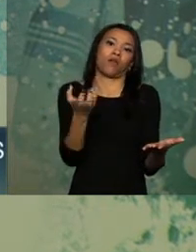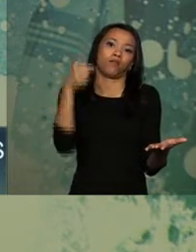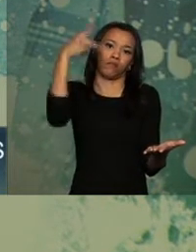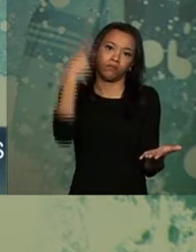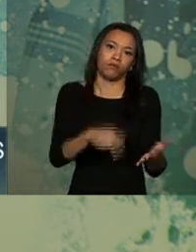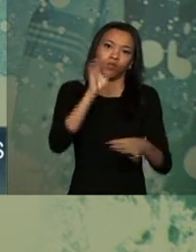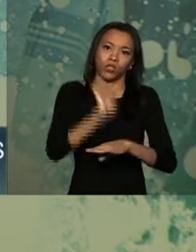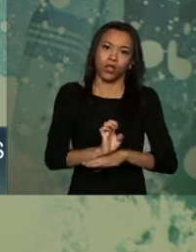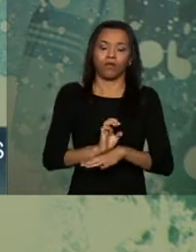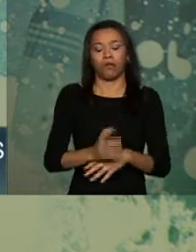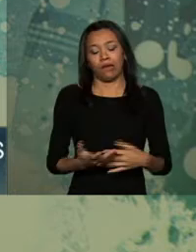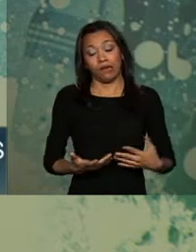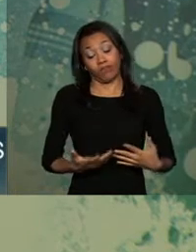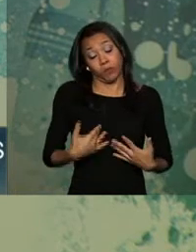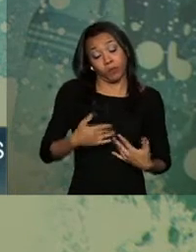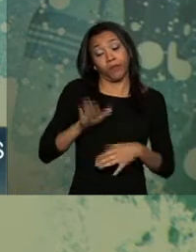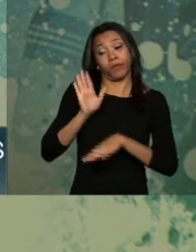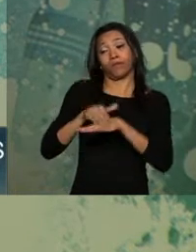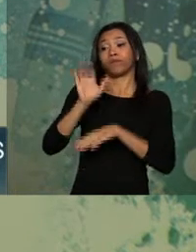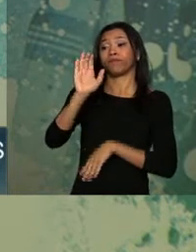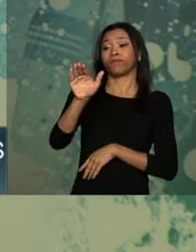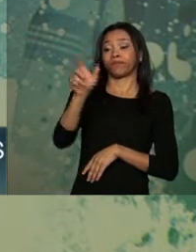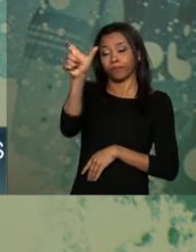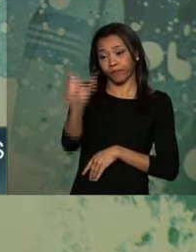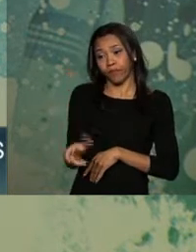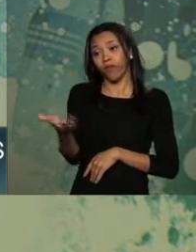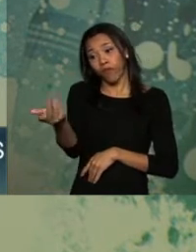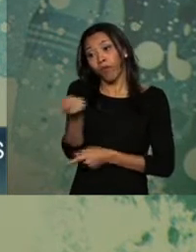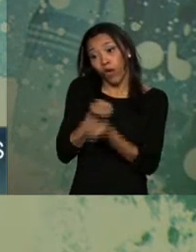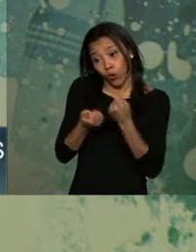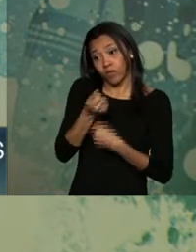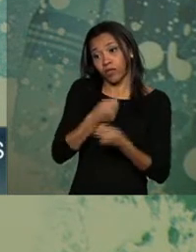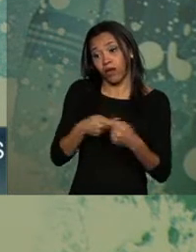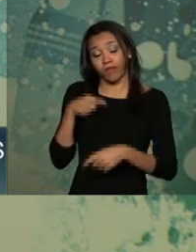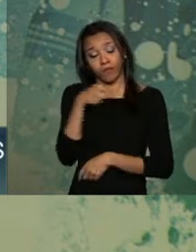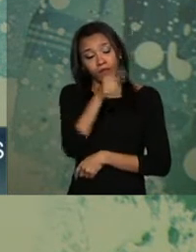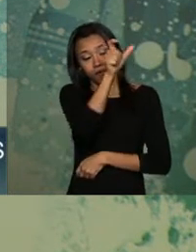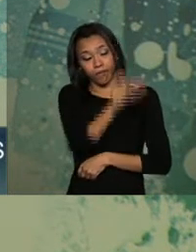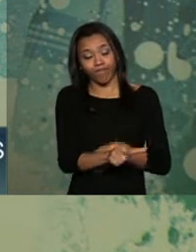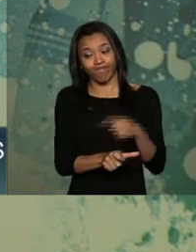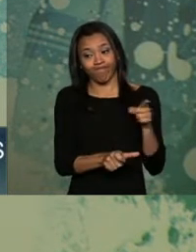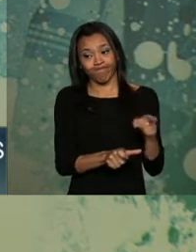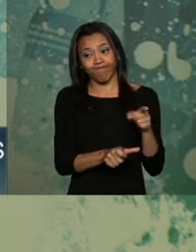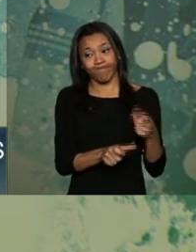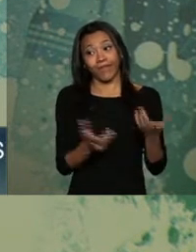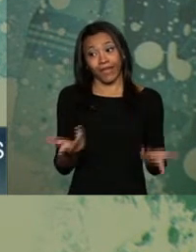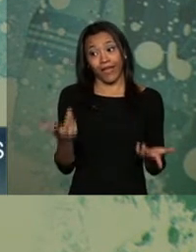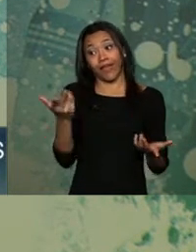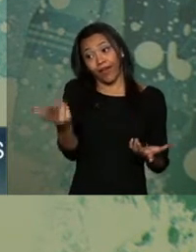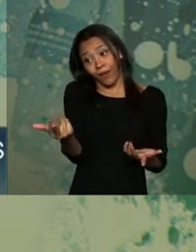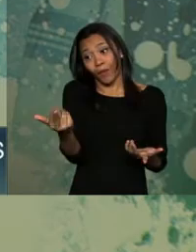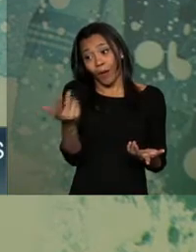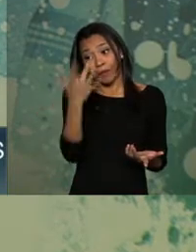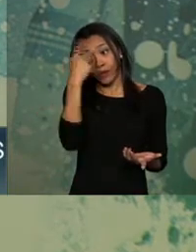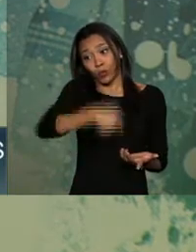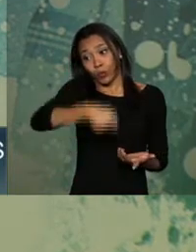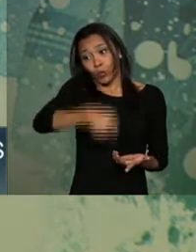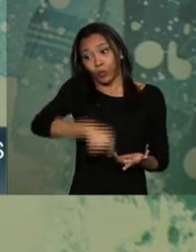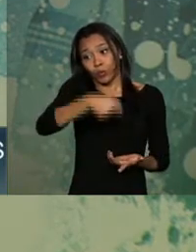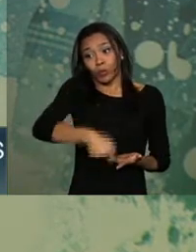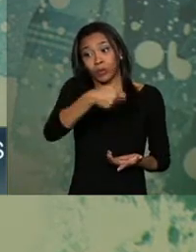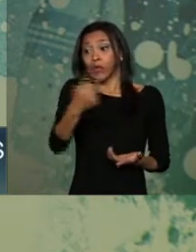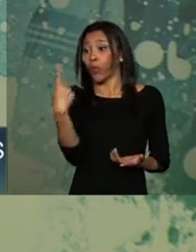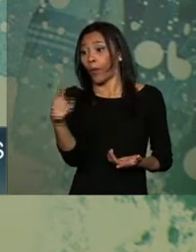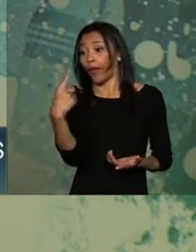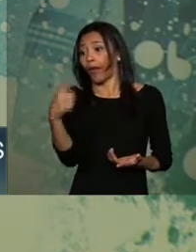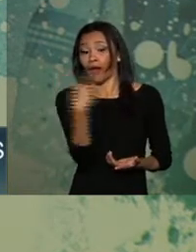para o Pimentel, vamos tentar negociar, porque o CONFAS é que nem flanelinha. Se você não der um